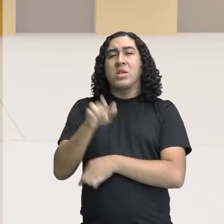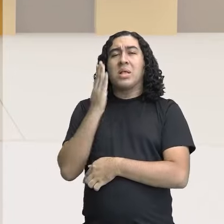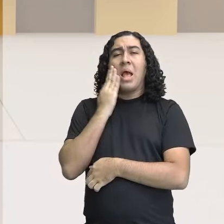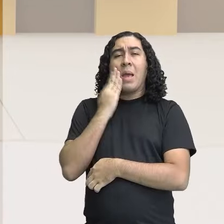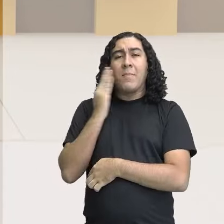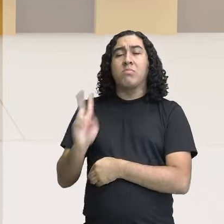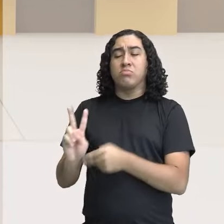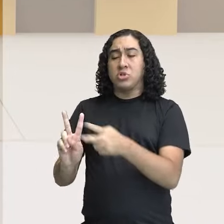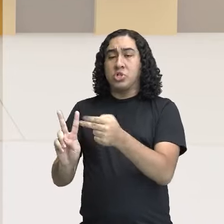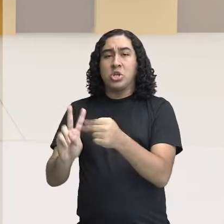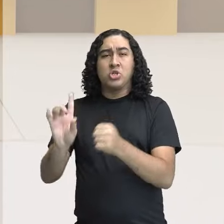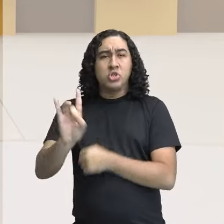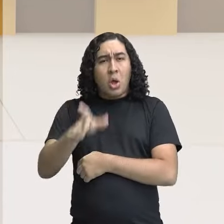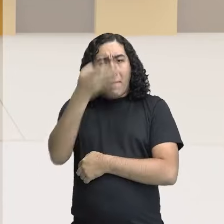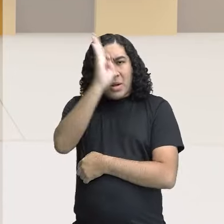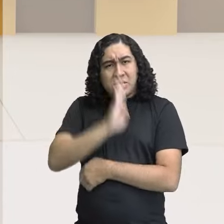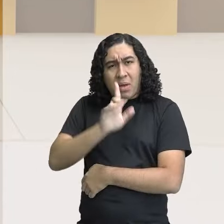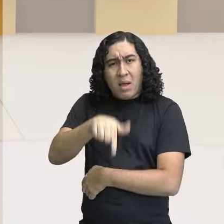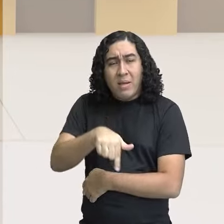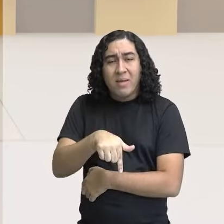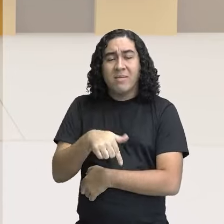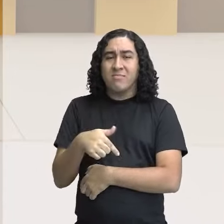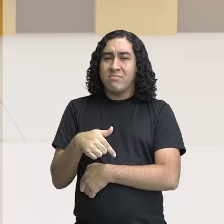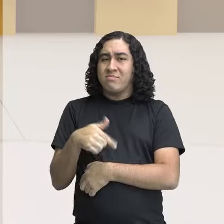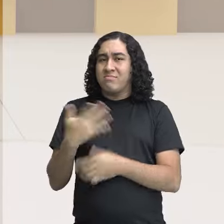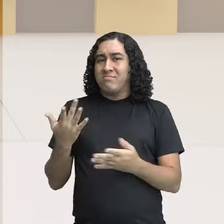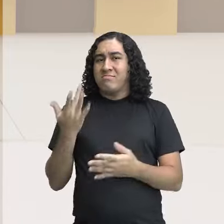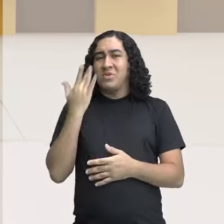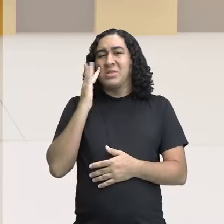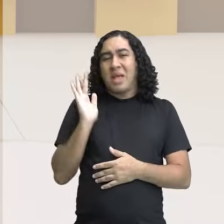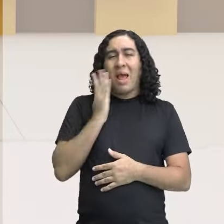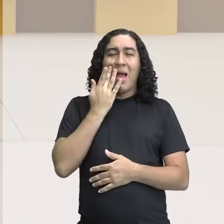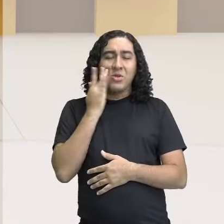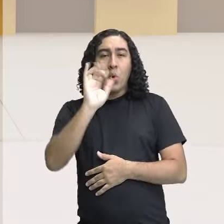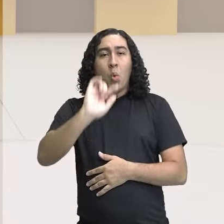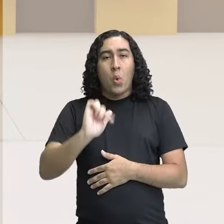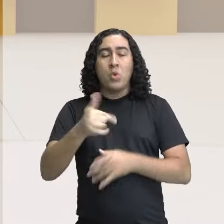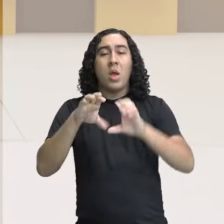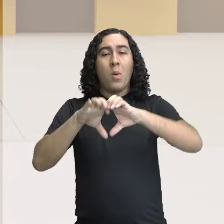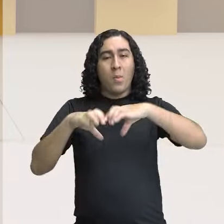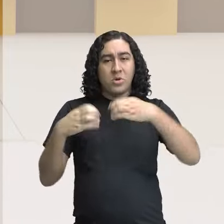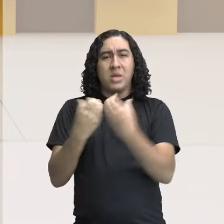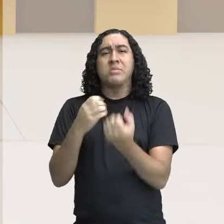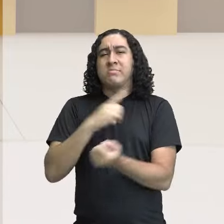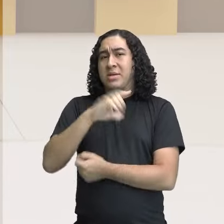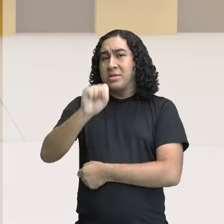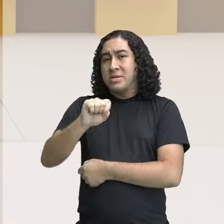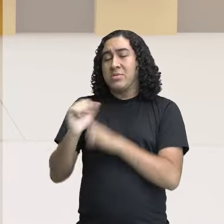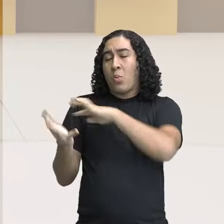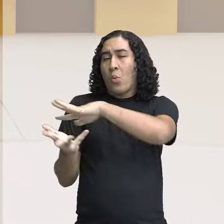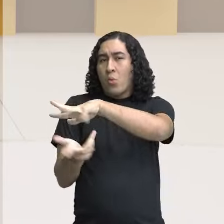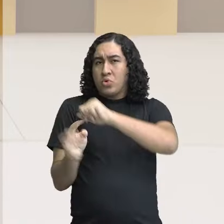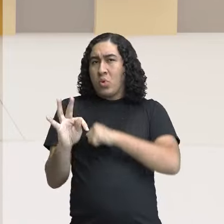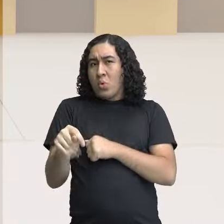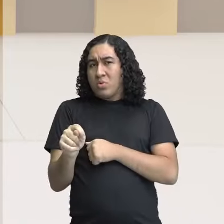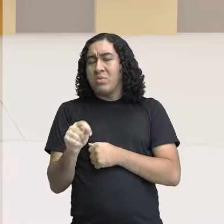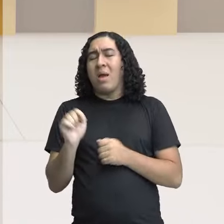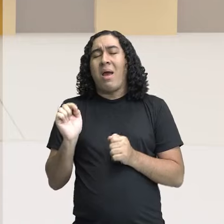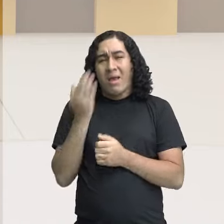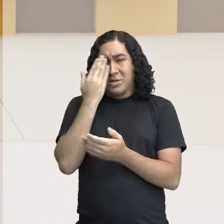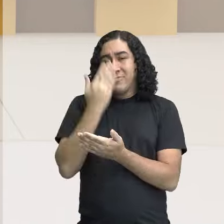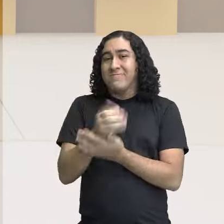aqui no Brasil, professora? Será, professor Dário? Vão existir, eu acho que outras comunidades indígenas por aí. Então, pelo mundo todo? Talvez, será?